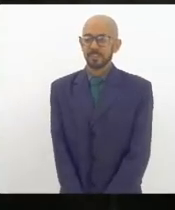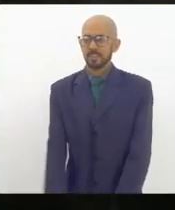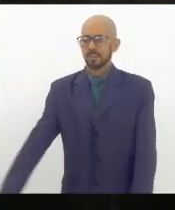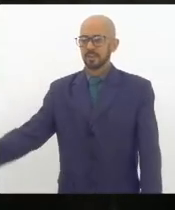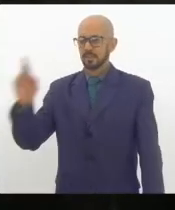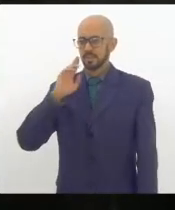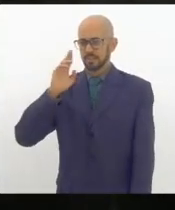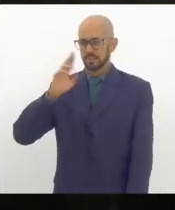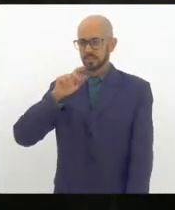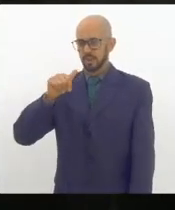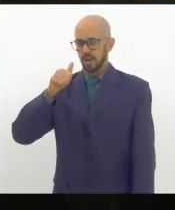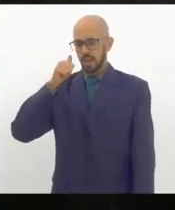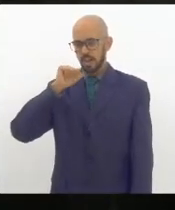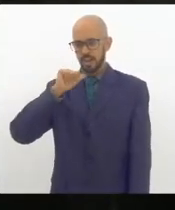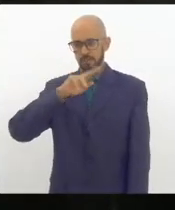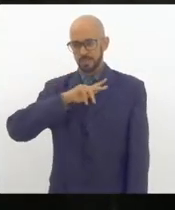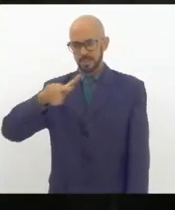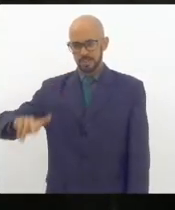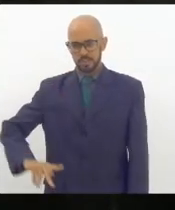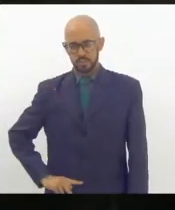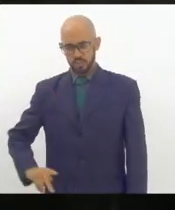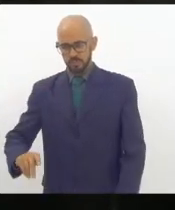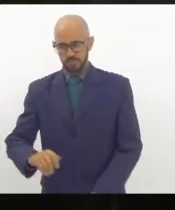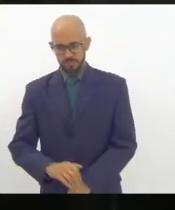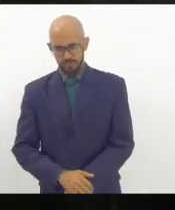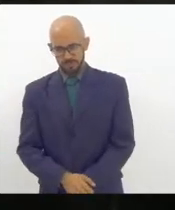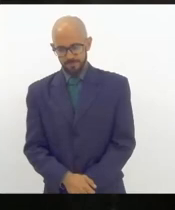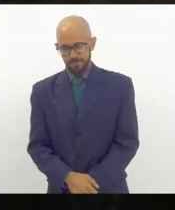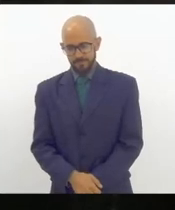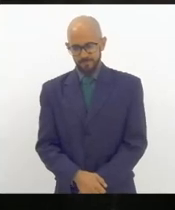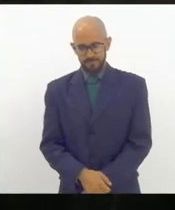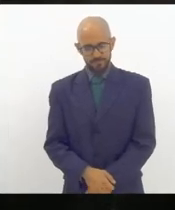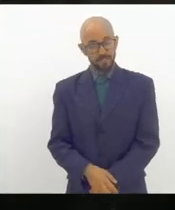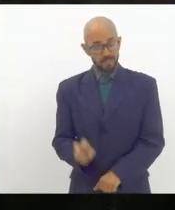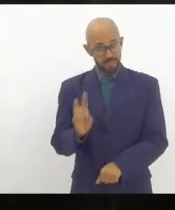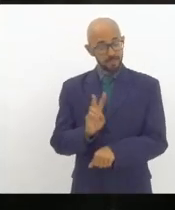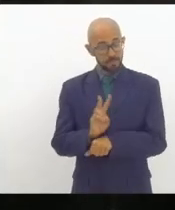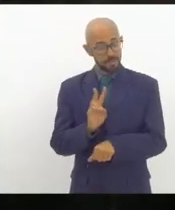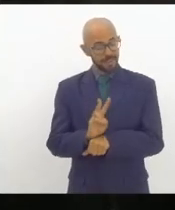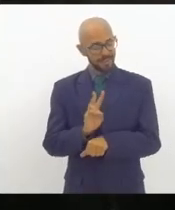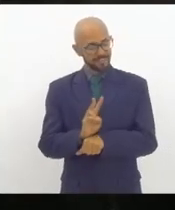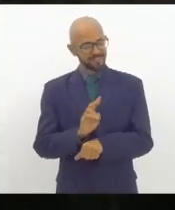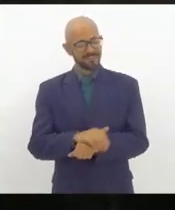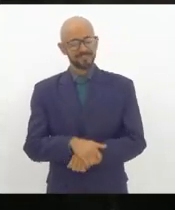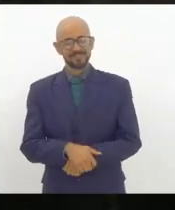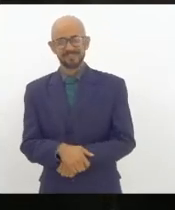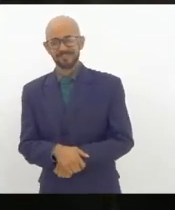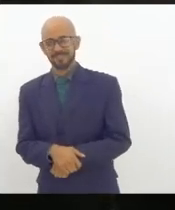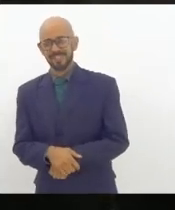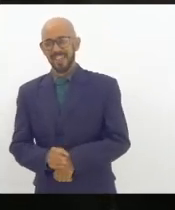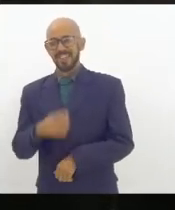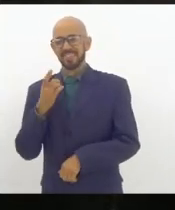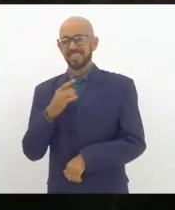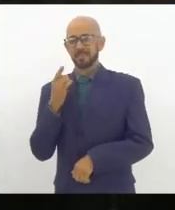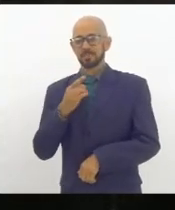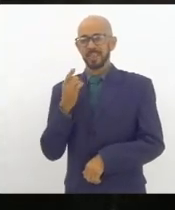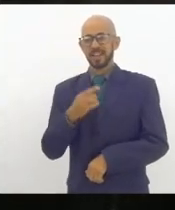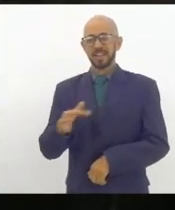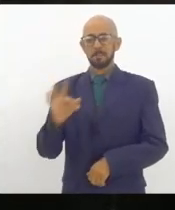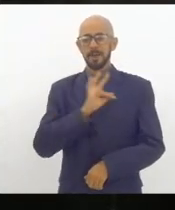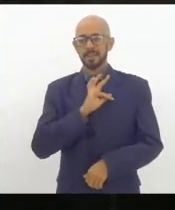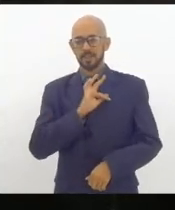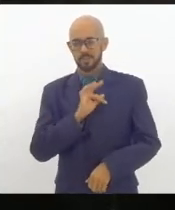senhora presidente em exercício deputada